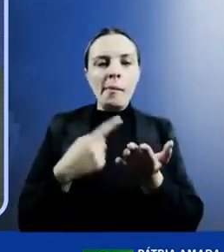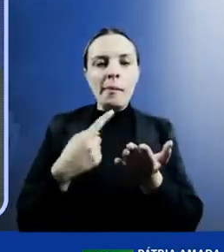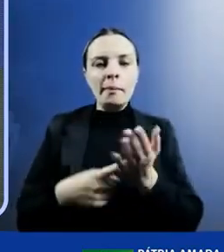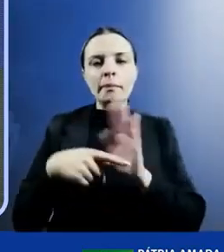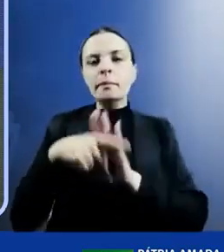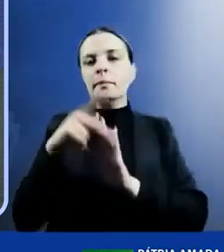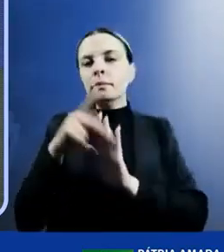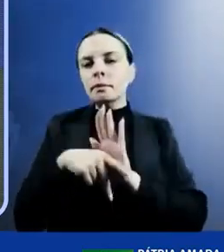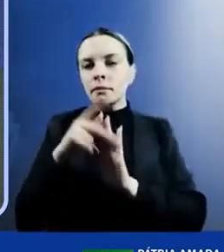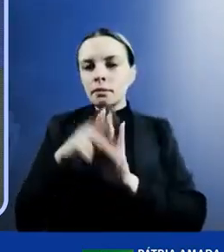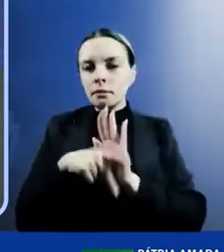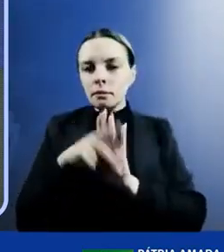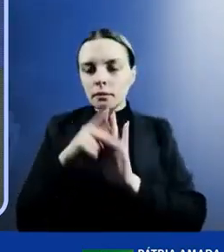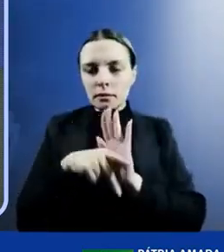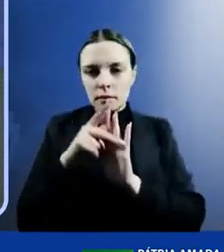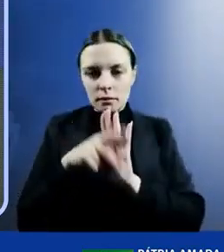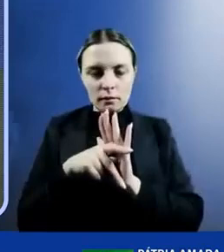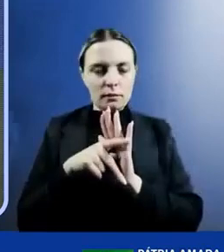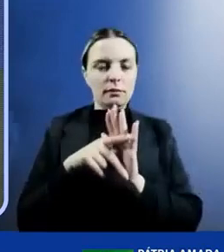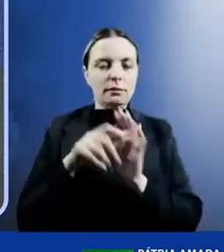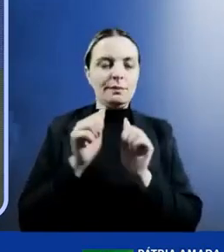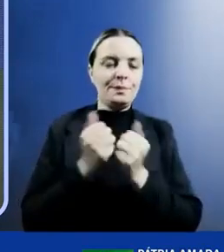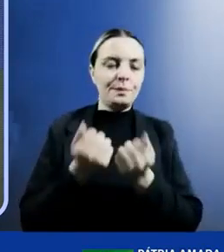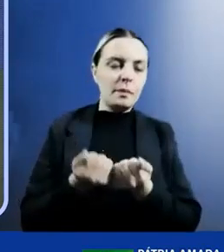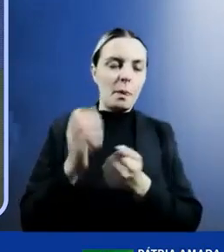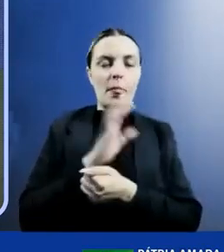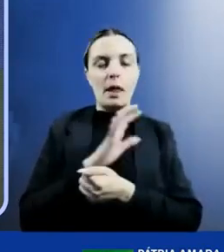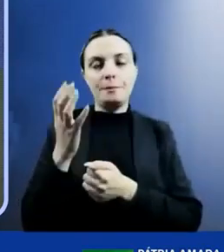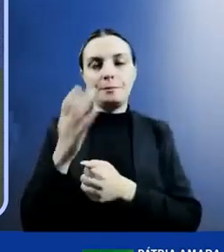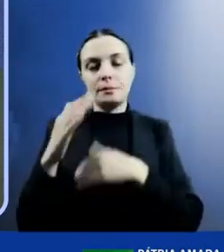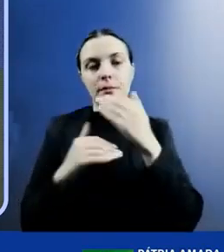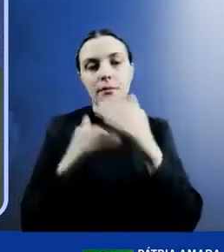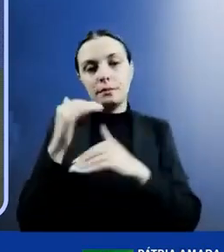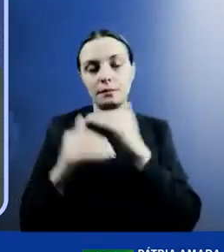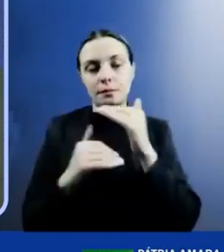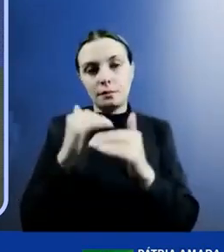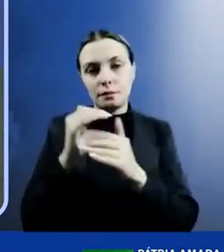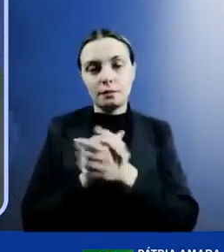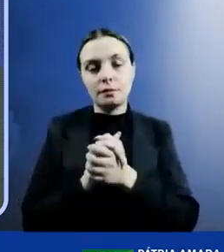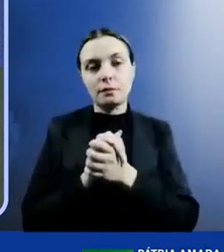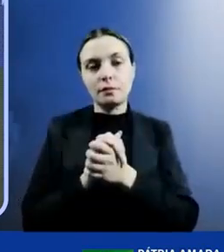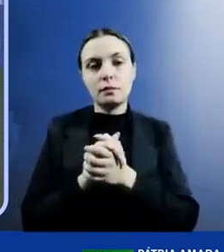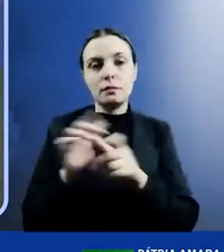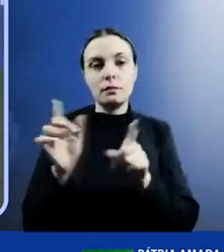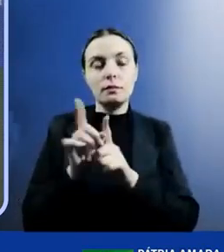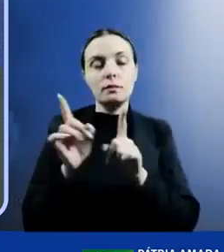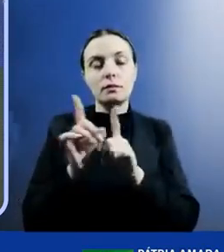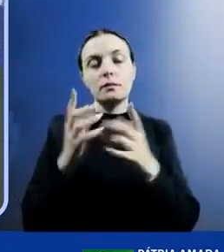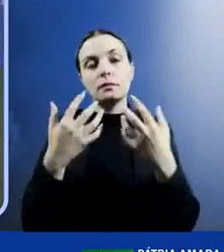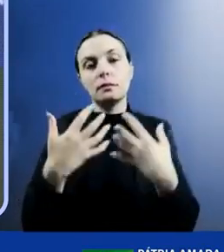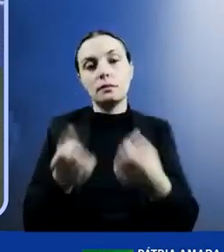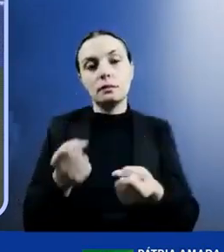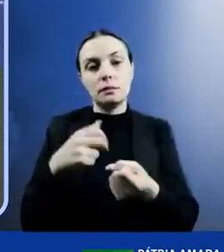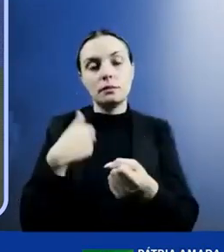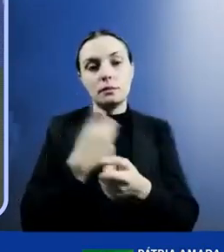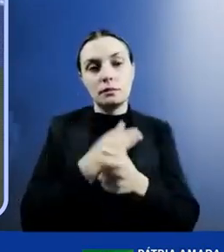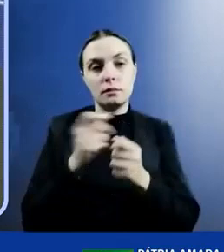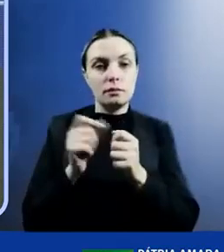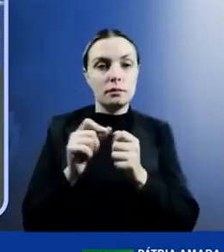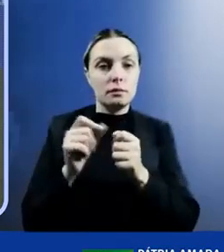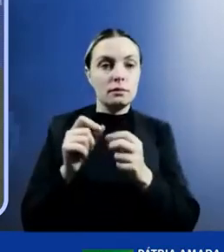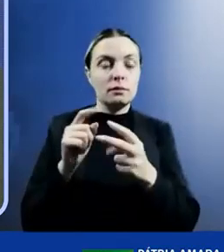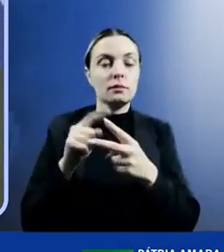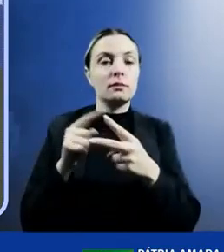daquilo que é a agenda climática, no desenvolvimento dos nossos instrumentos. Isso permitiu que a gente realizasse 2